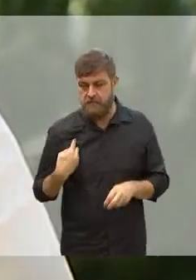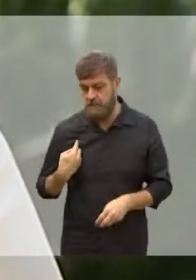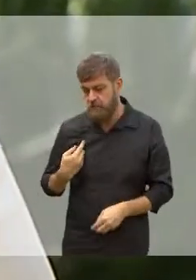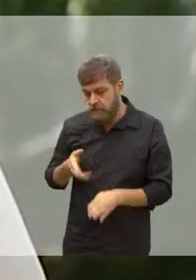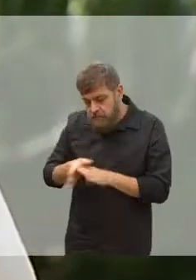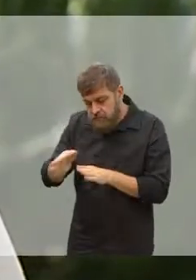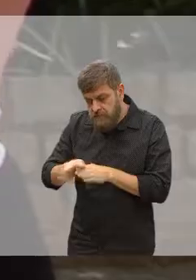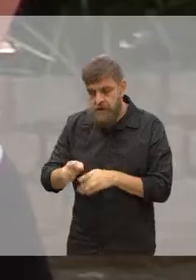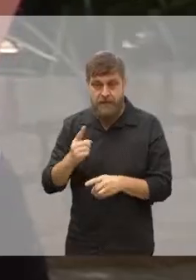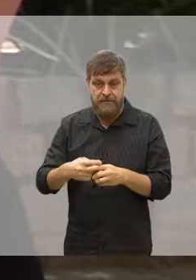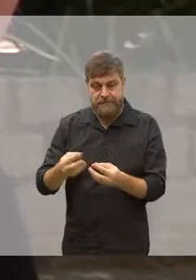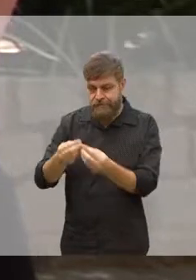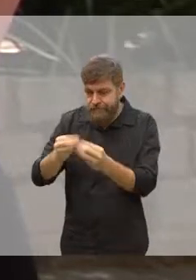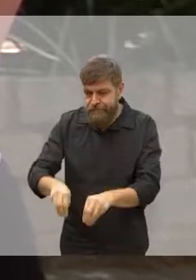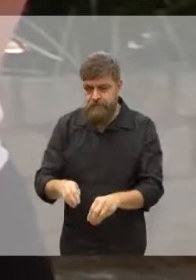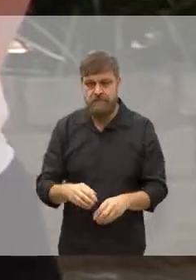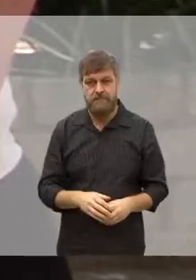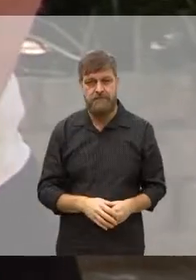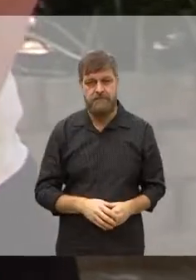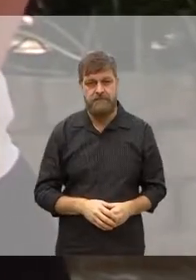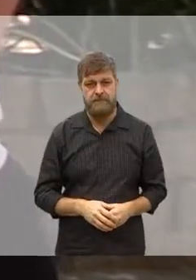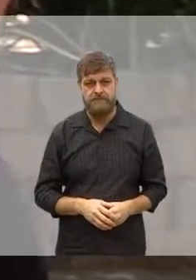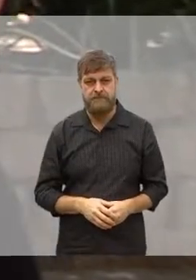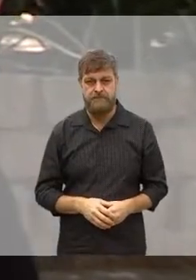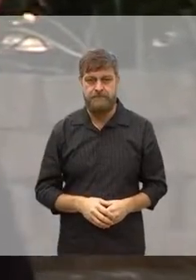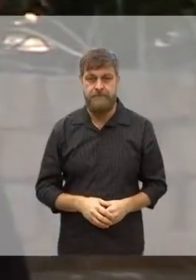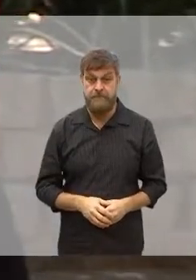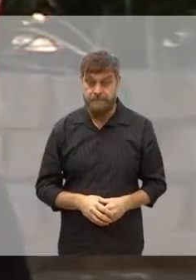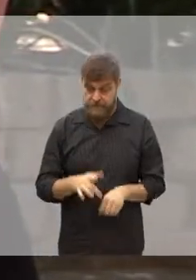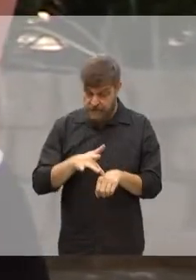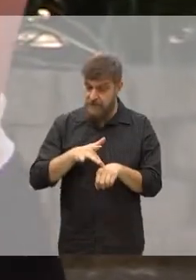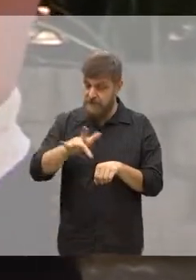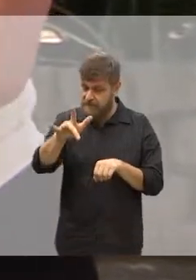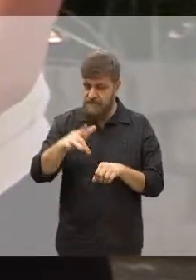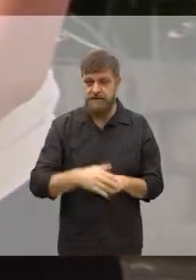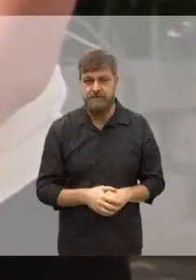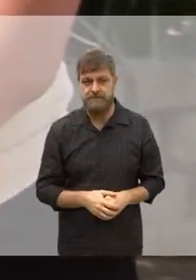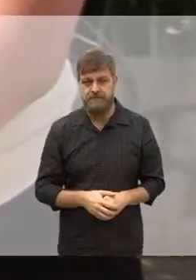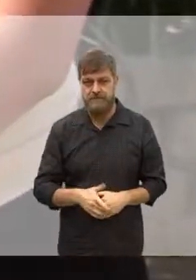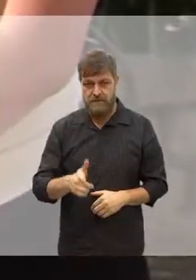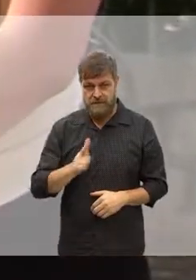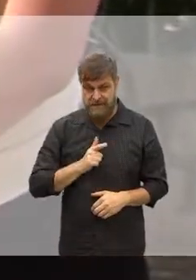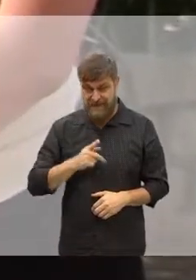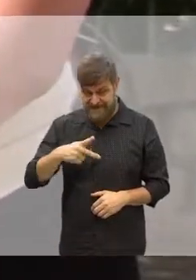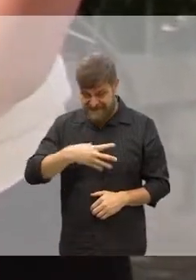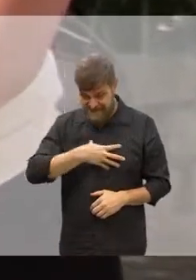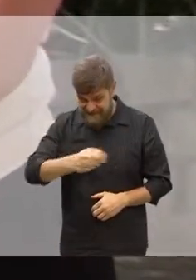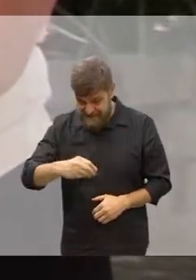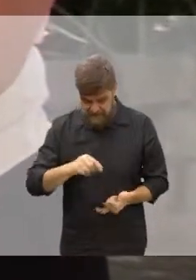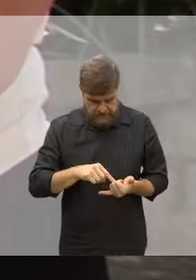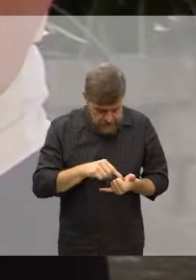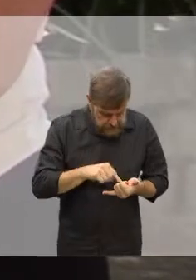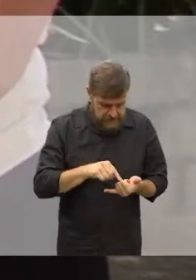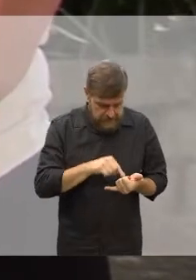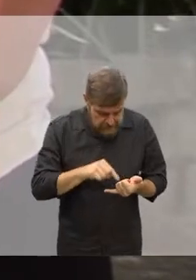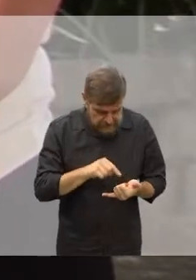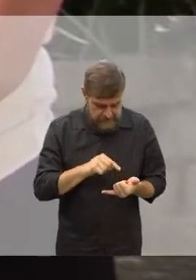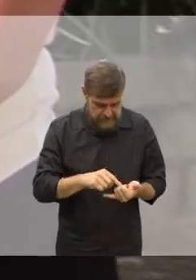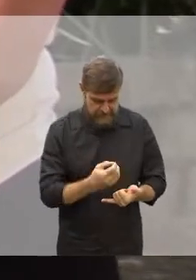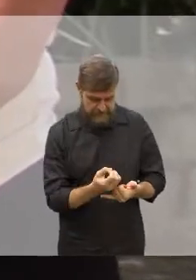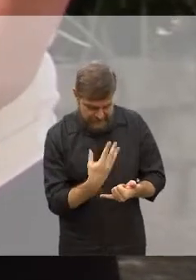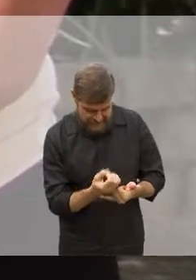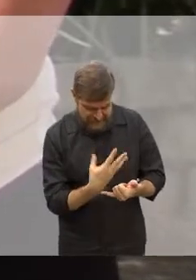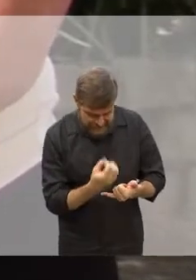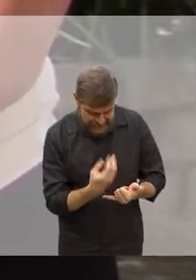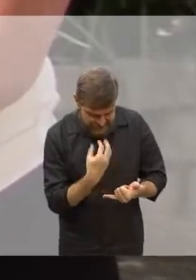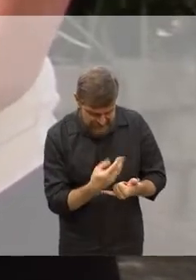coisa que estraga mesmo. Bom, tá aí. Se você tem deixado seu filho muito tempo exposto